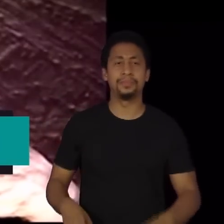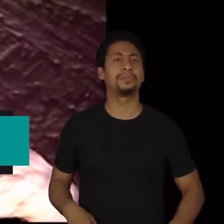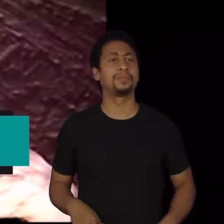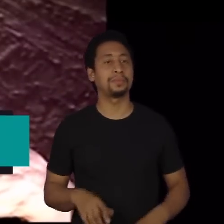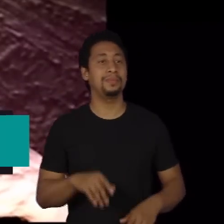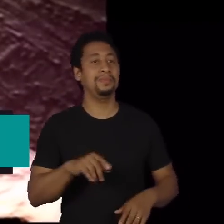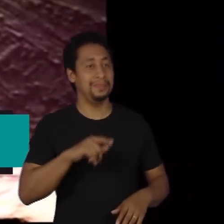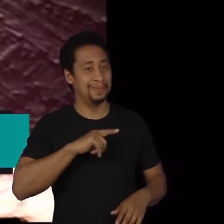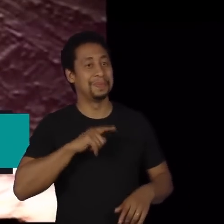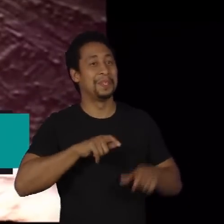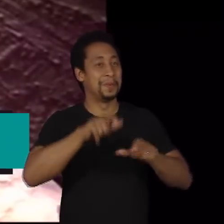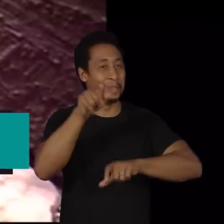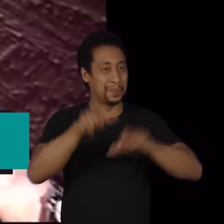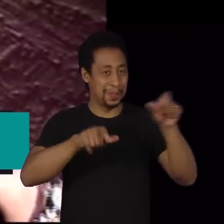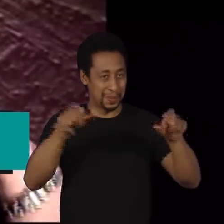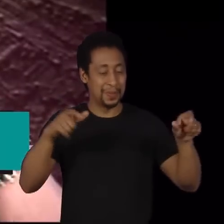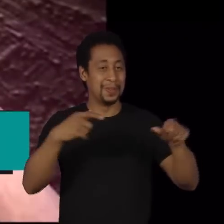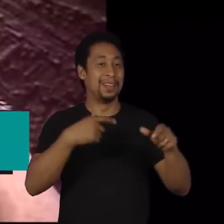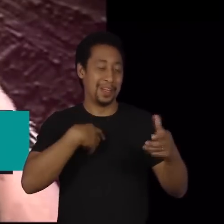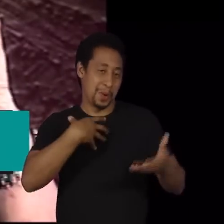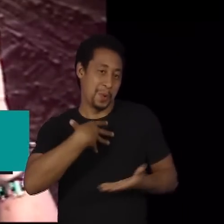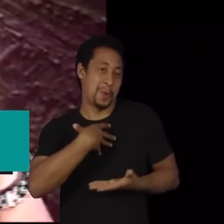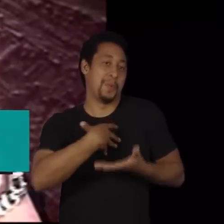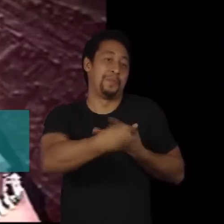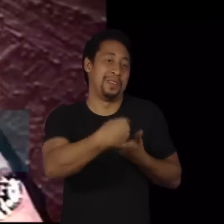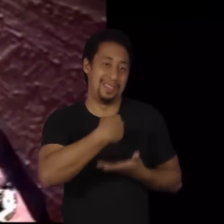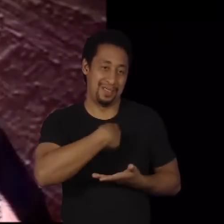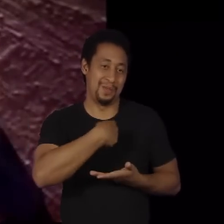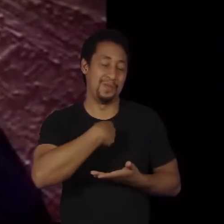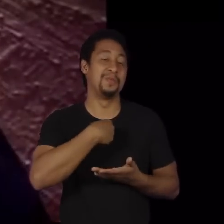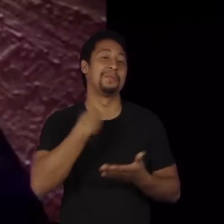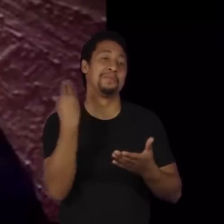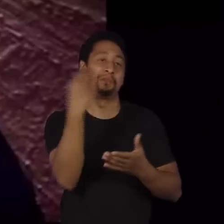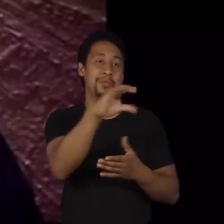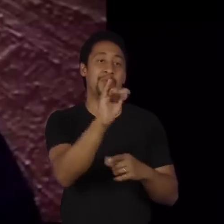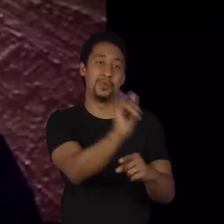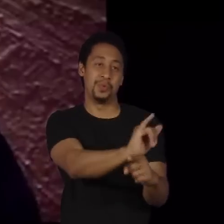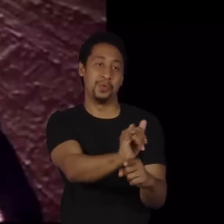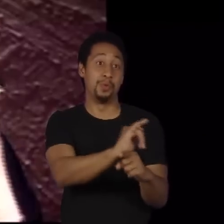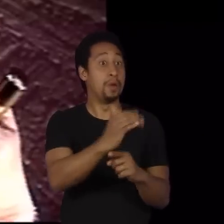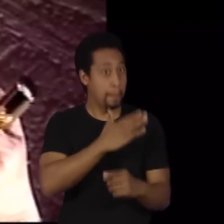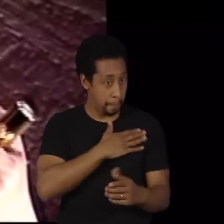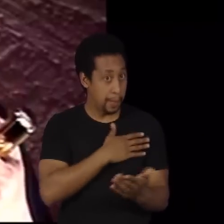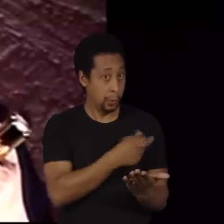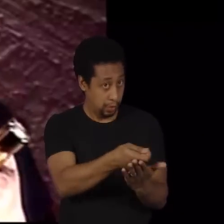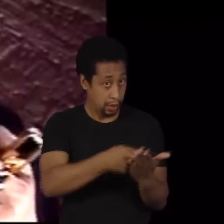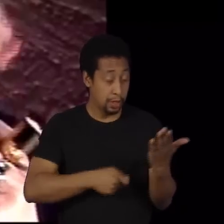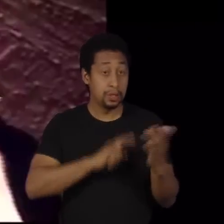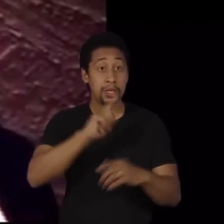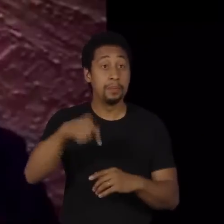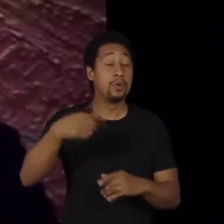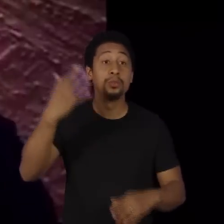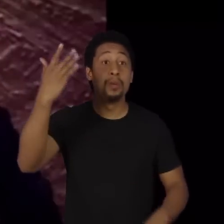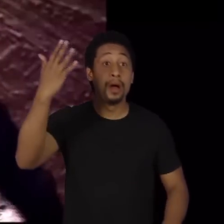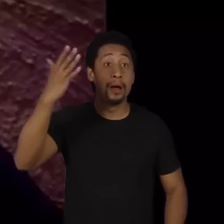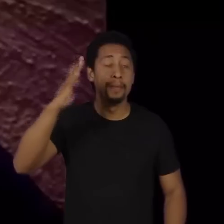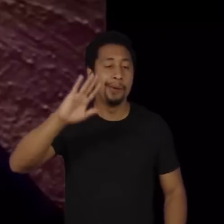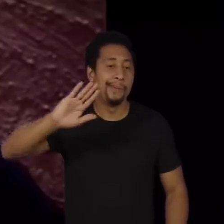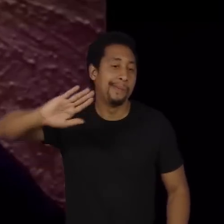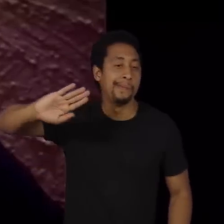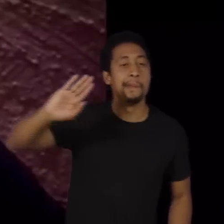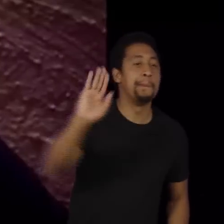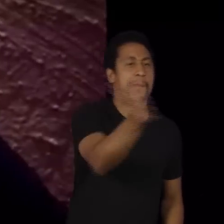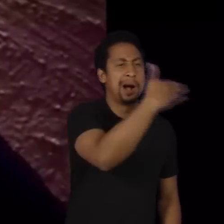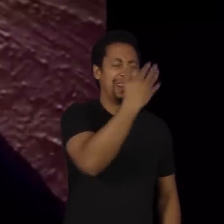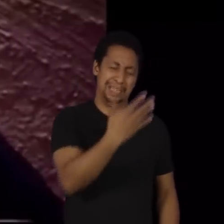imita no YouTube, fala o meu texto, e tem uma hora que uma mão entra e dá um tapa. É tão brega, porque